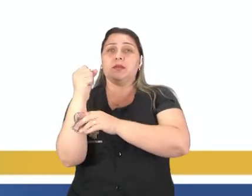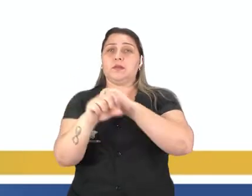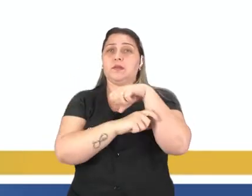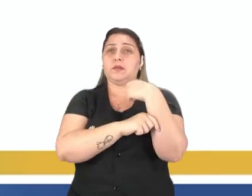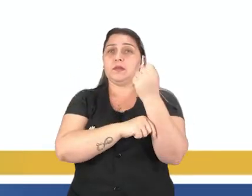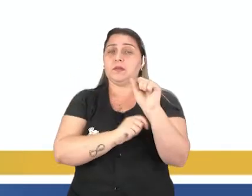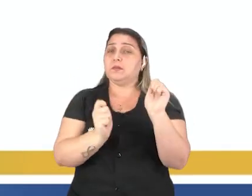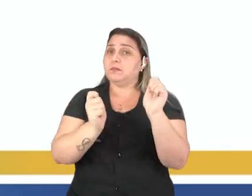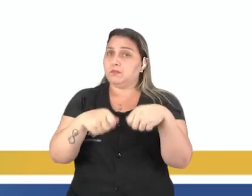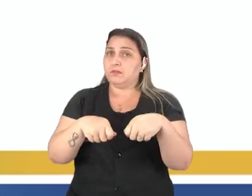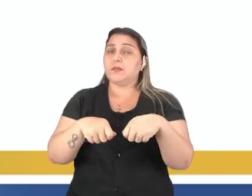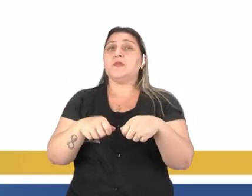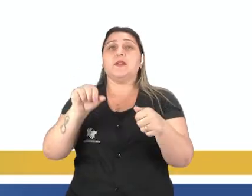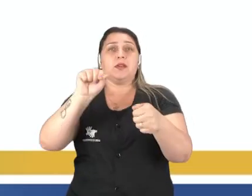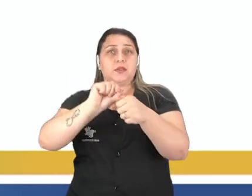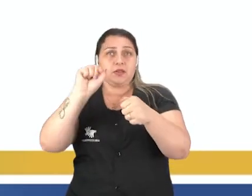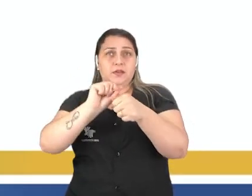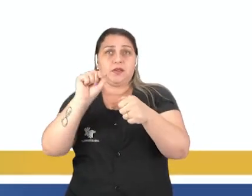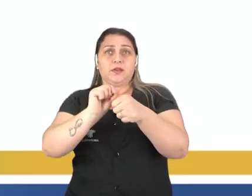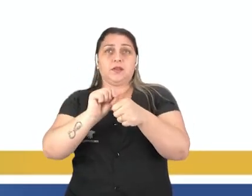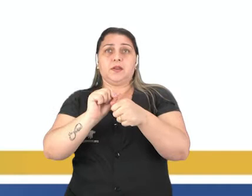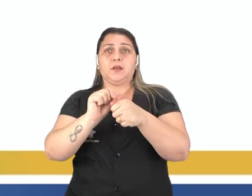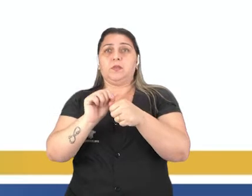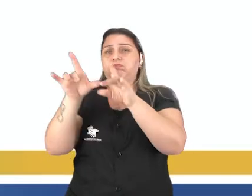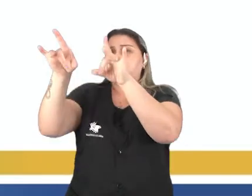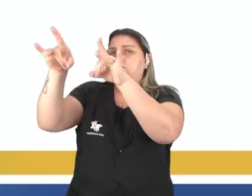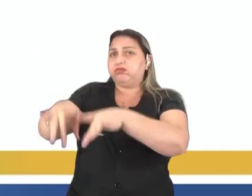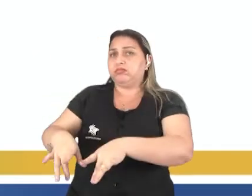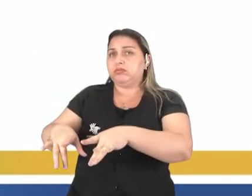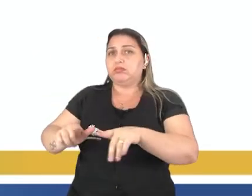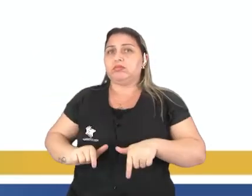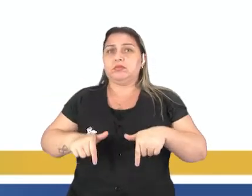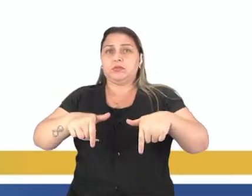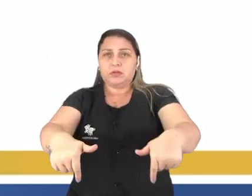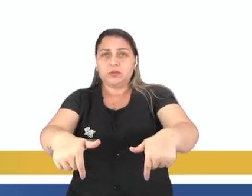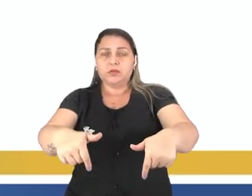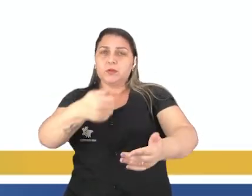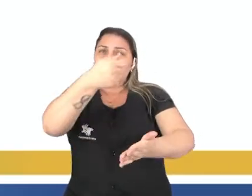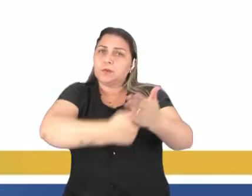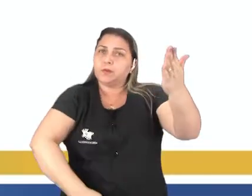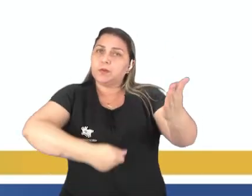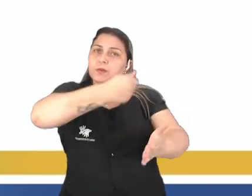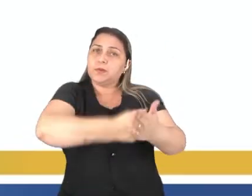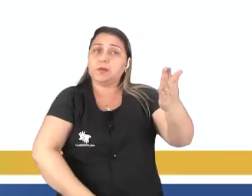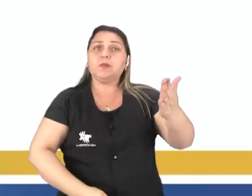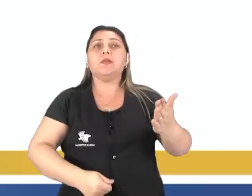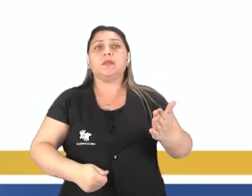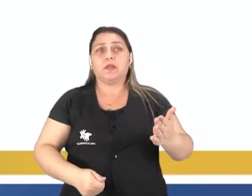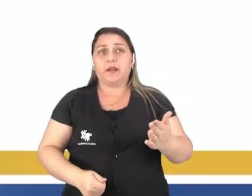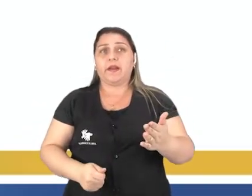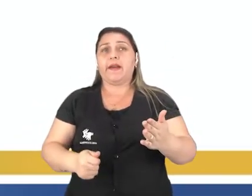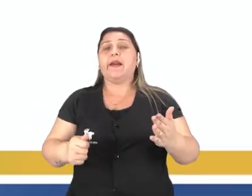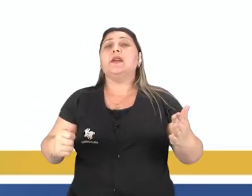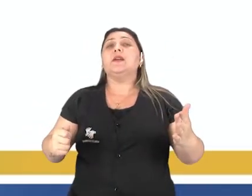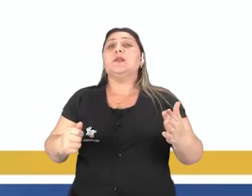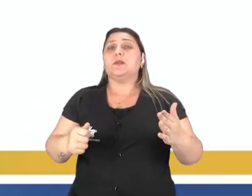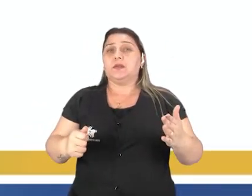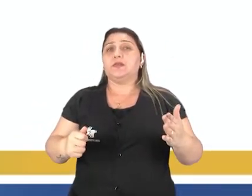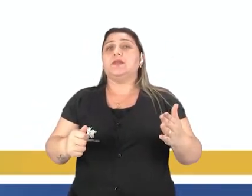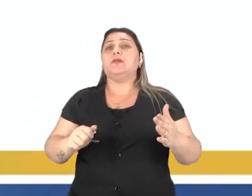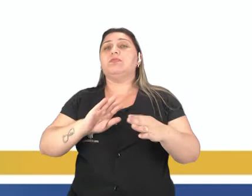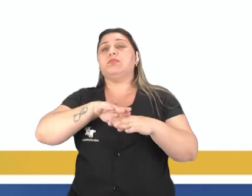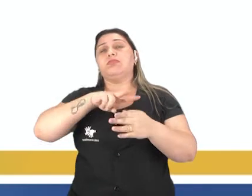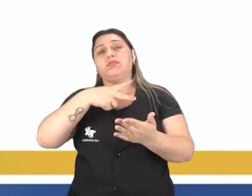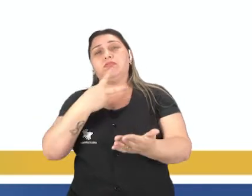subjugar o adversário, fazendo desistir da luta, né, que é competitivamente, ou em luta real, né, fazendo